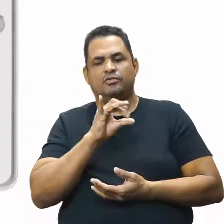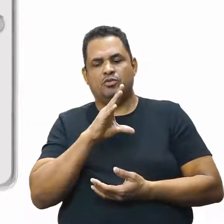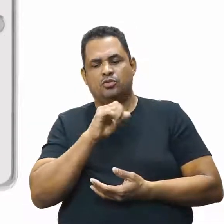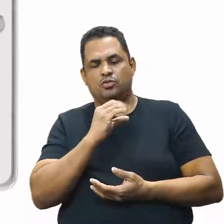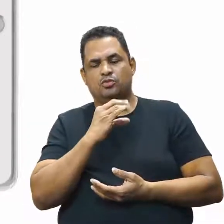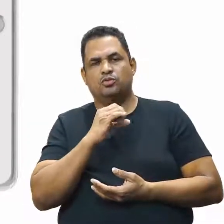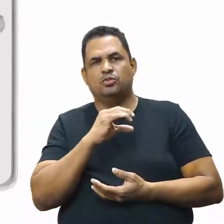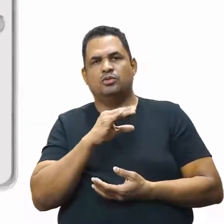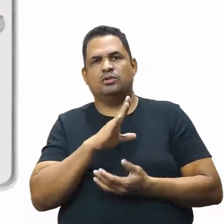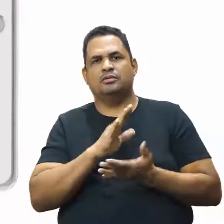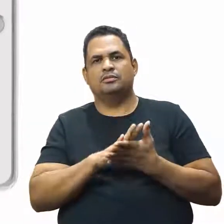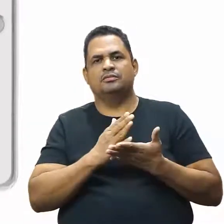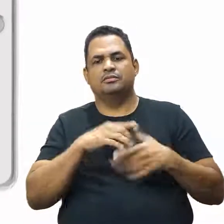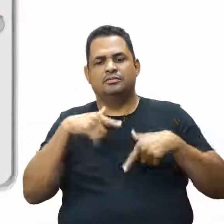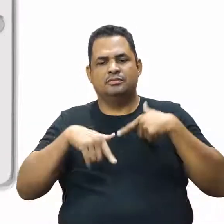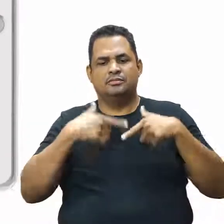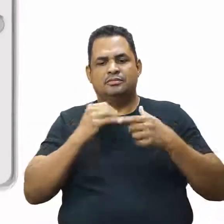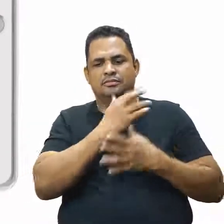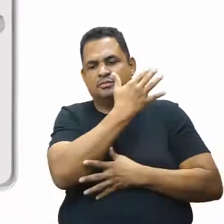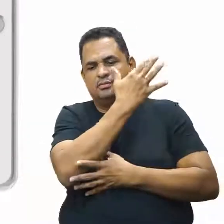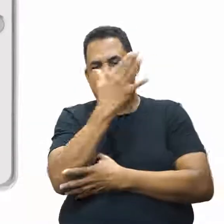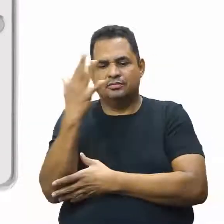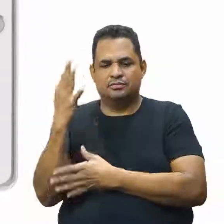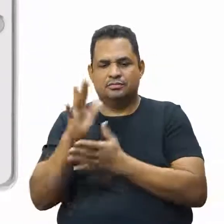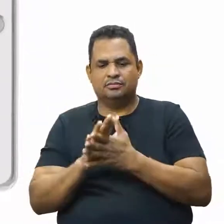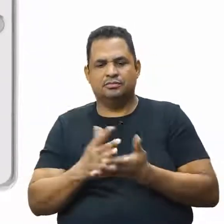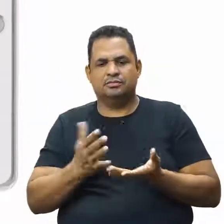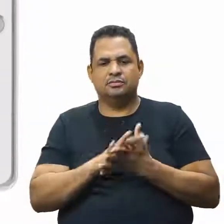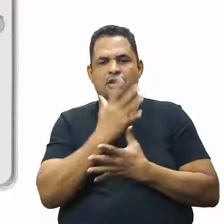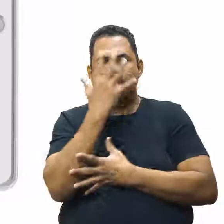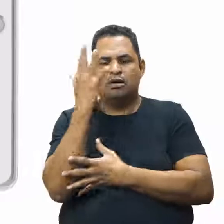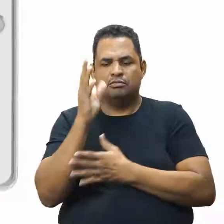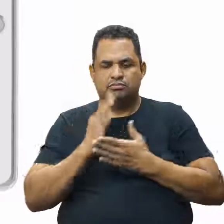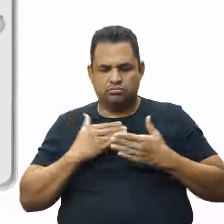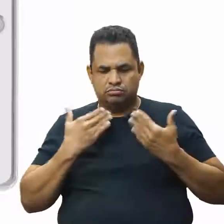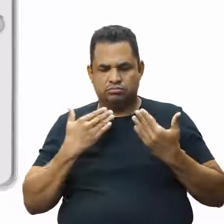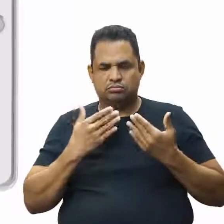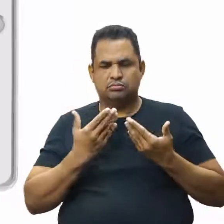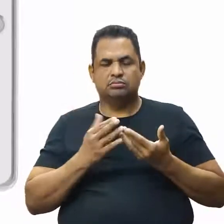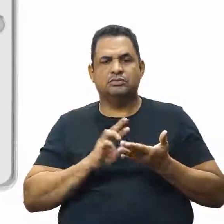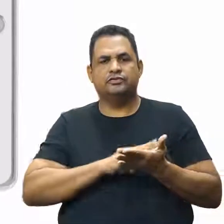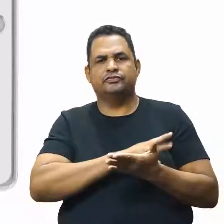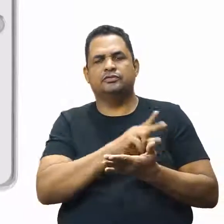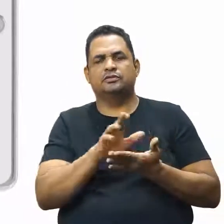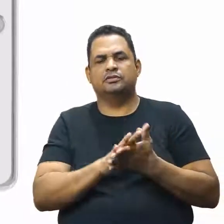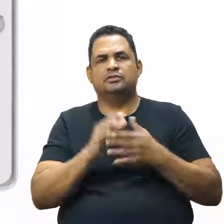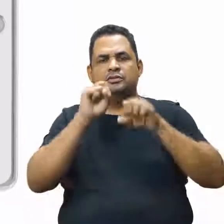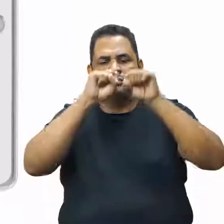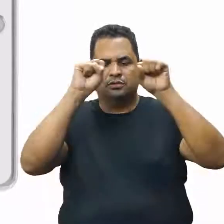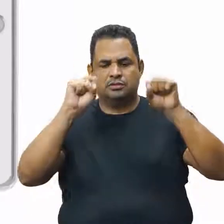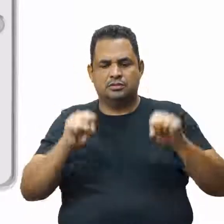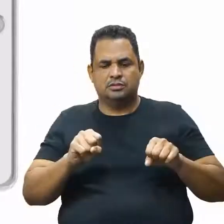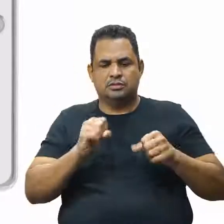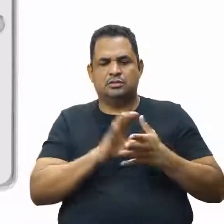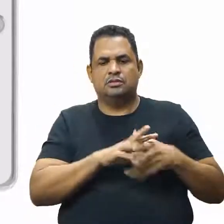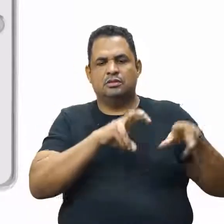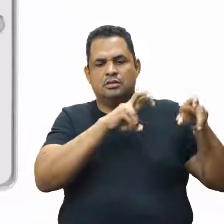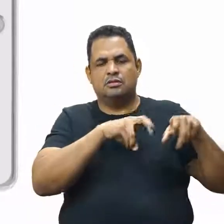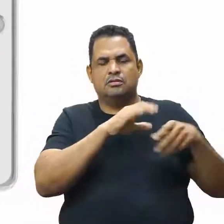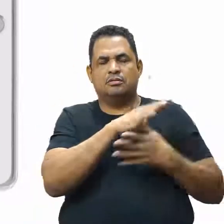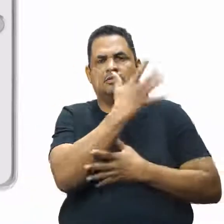silvicultura, produção da floresta de árvores, né? Que vão fazer também o sistema de